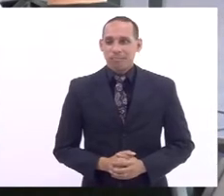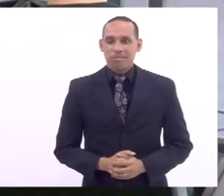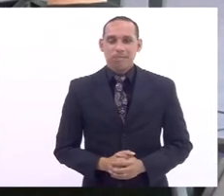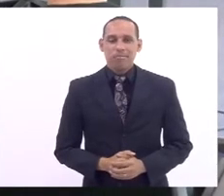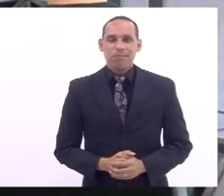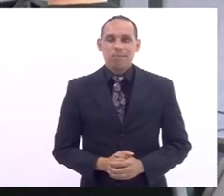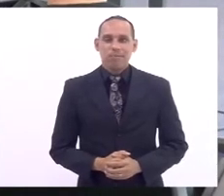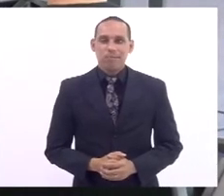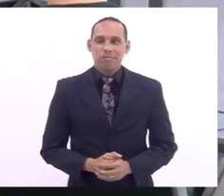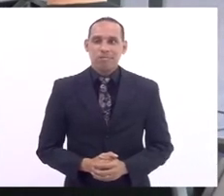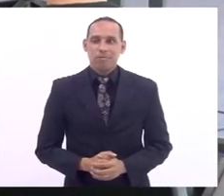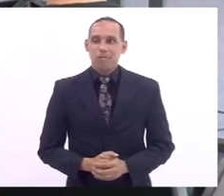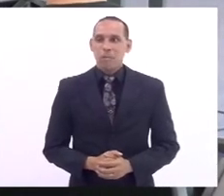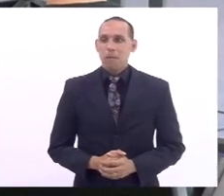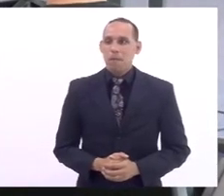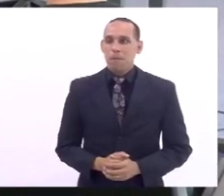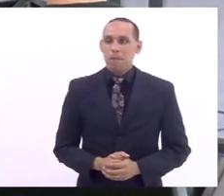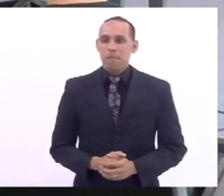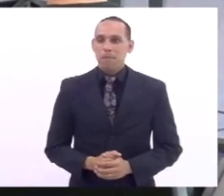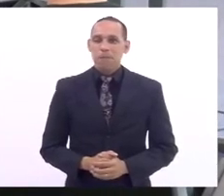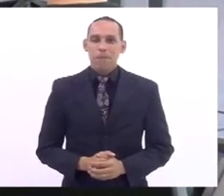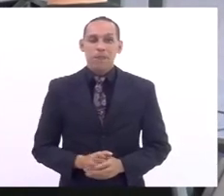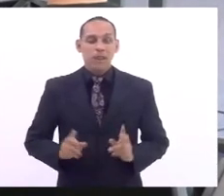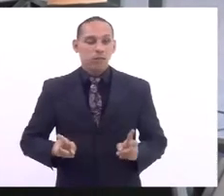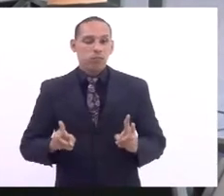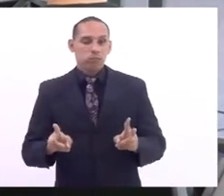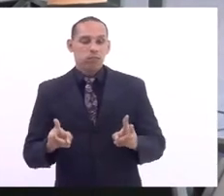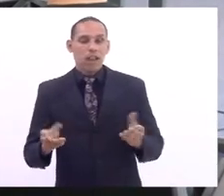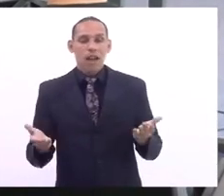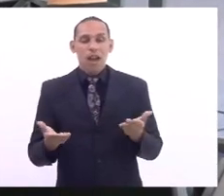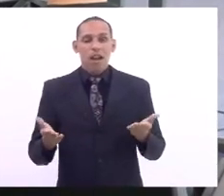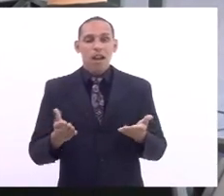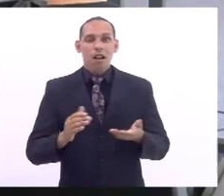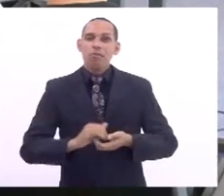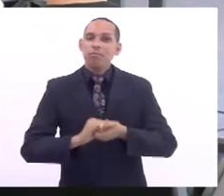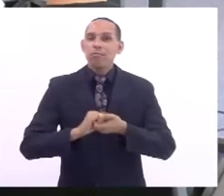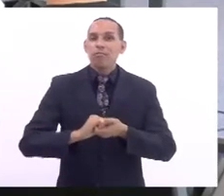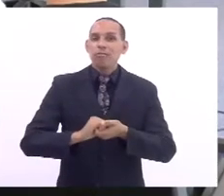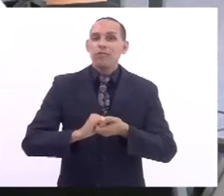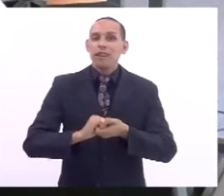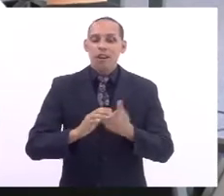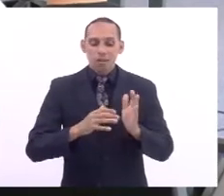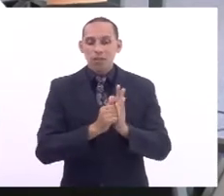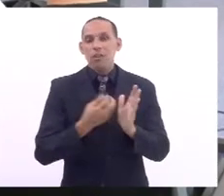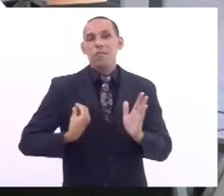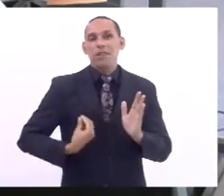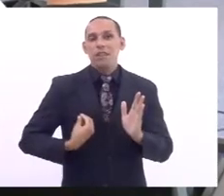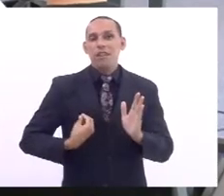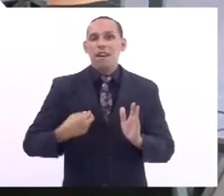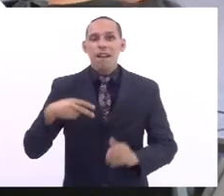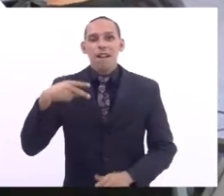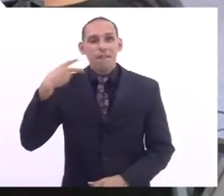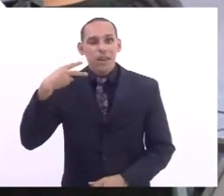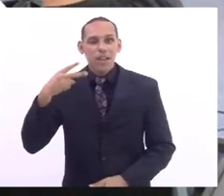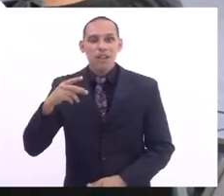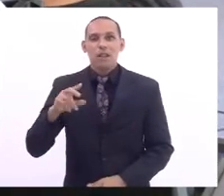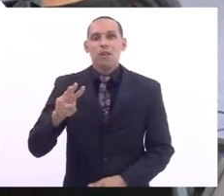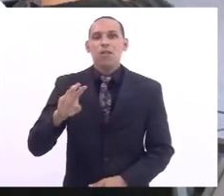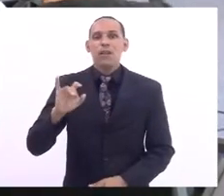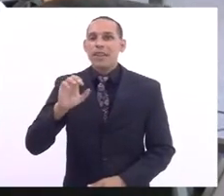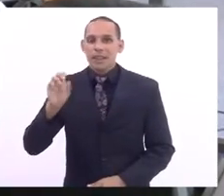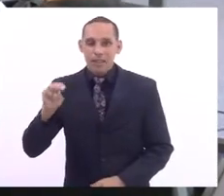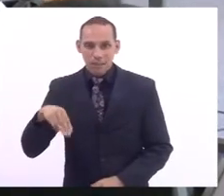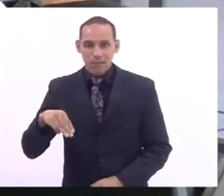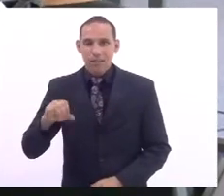é bom na sequência de intervenções é o saúde de Gigi e saúde a presença do vereador William Siri que acabou de chegar